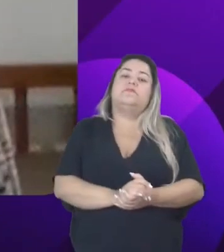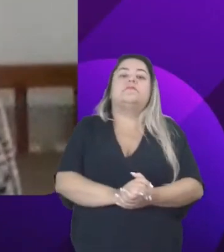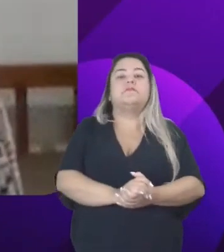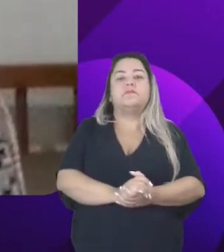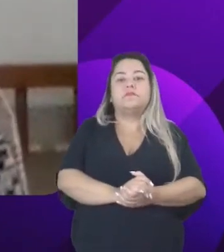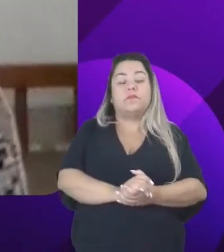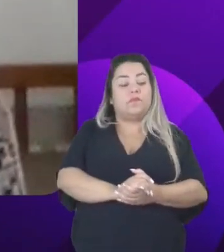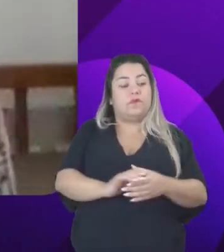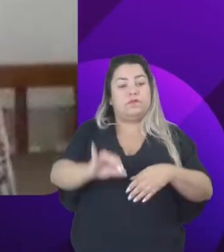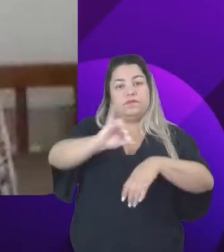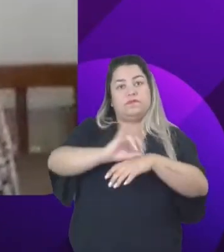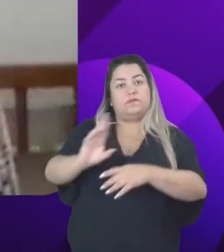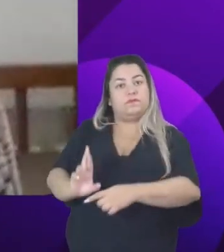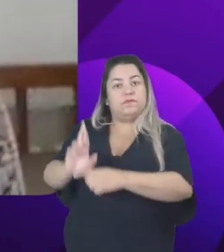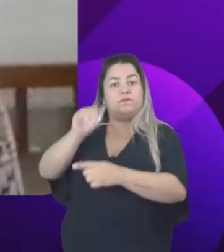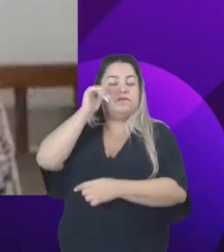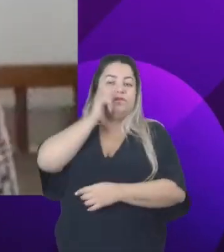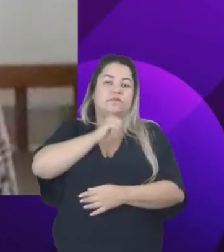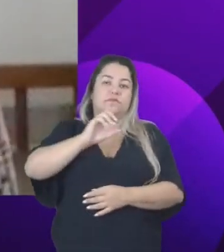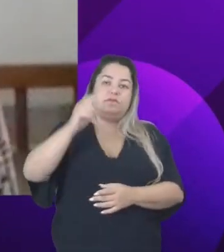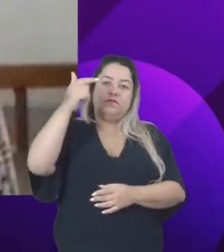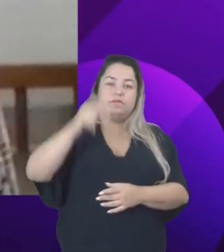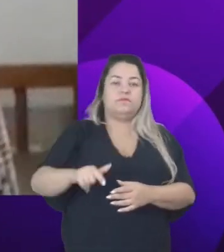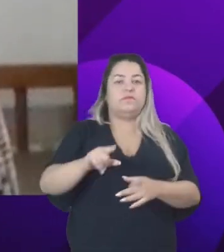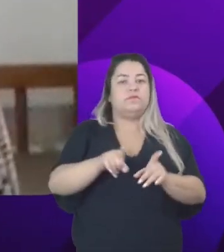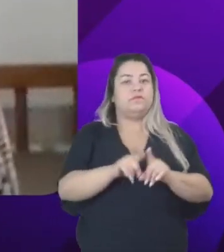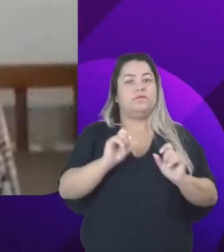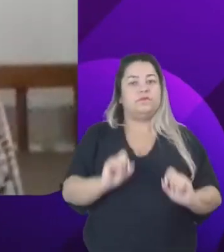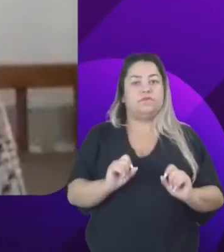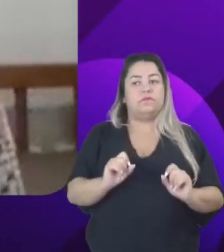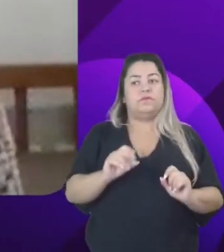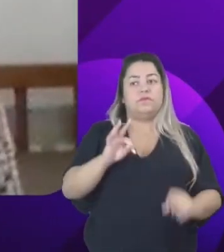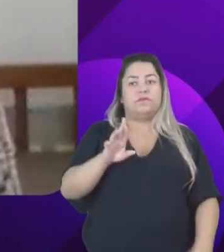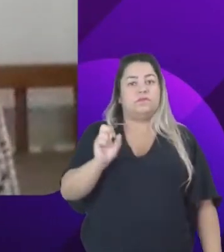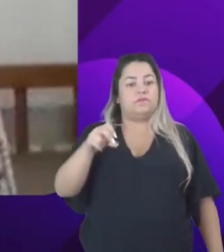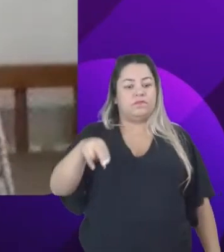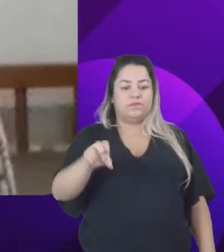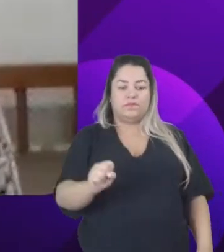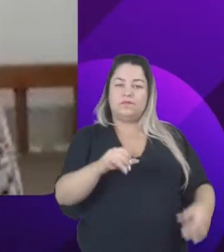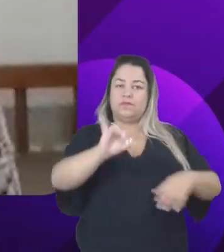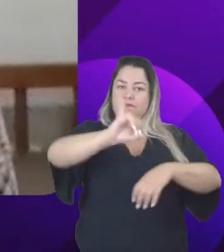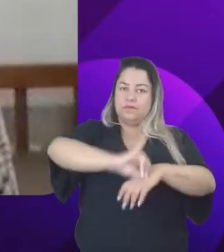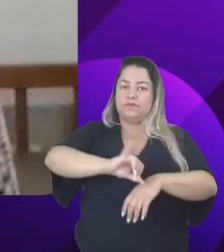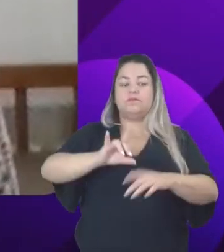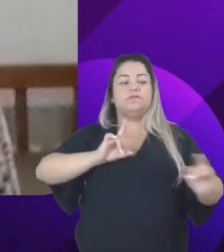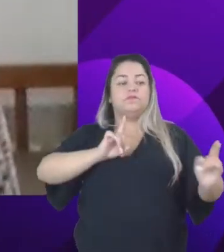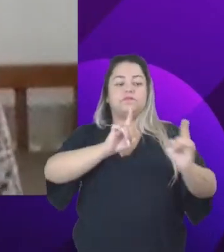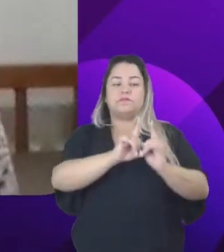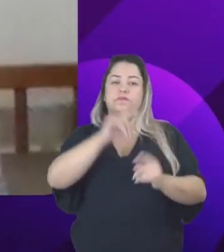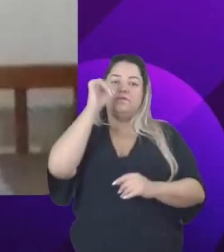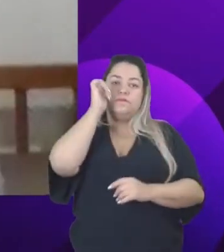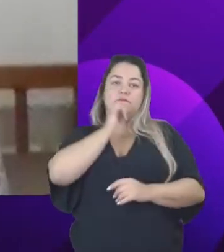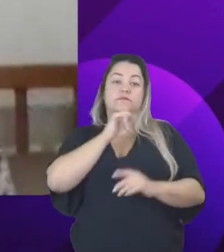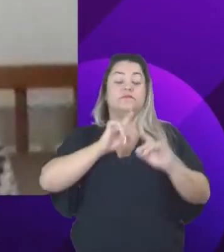chamados de centros de referência da mulher, outras são chamados de CRANS, Centro de Referência e Atendimento às